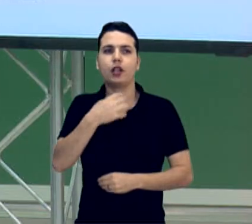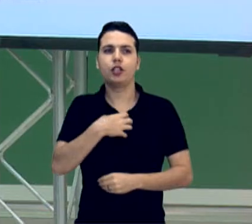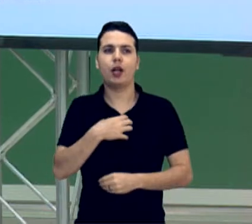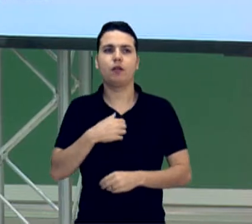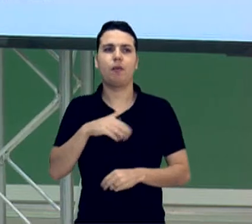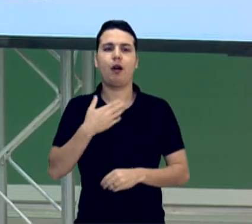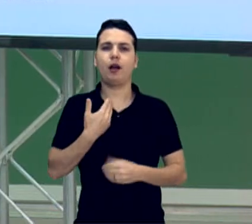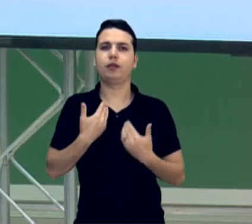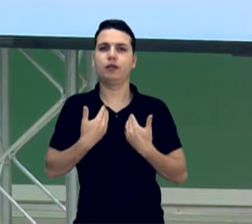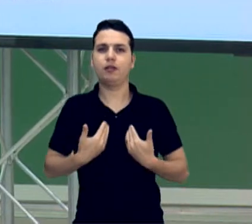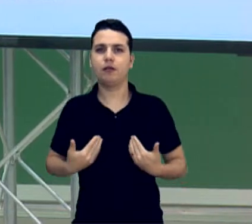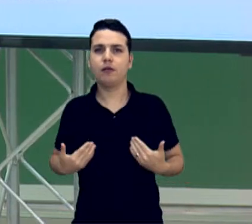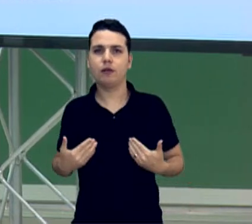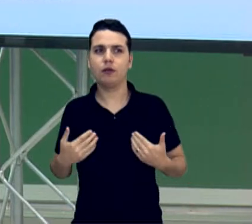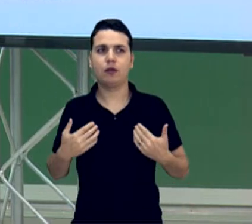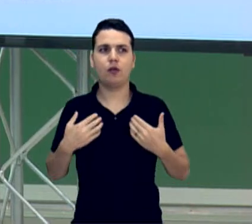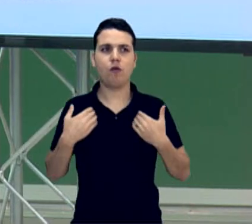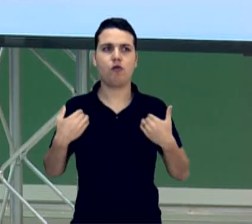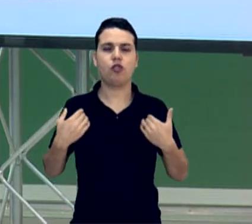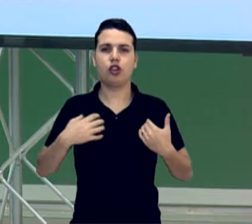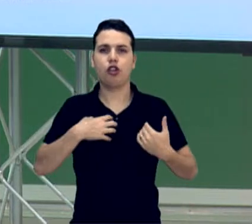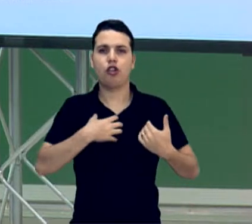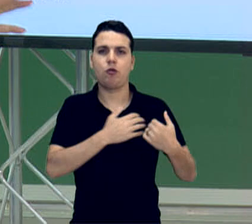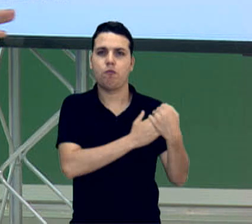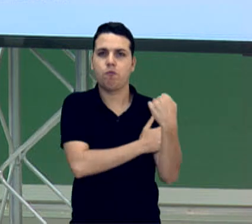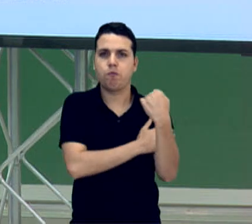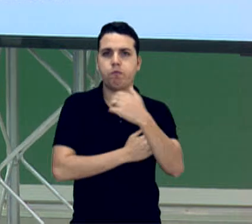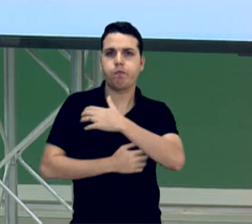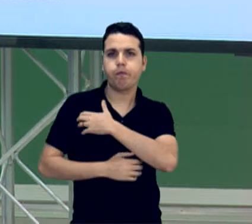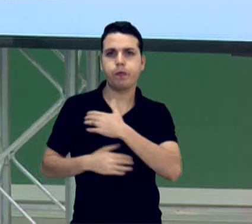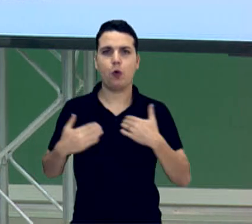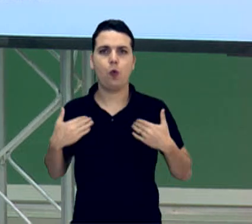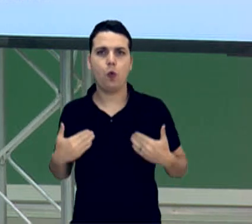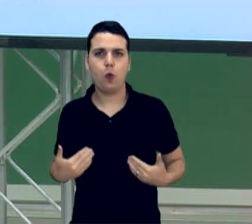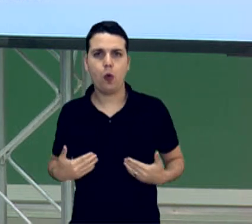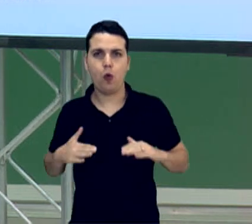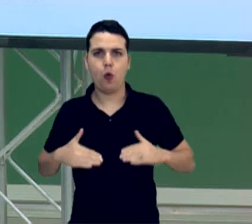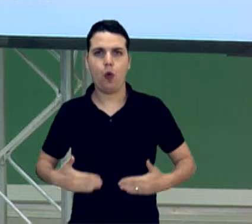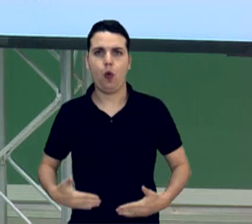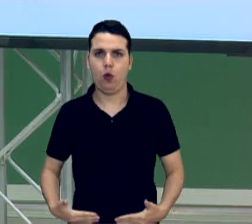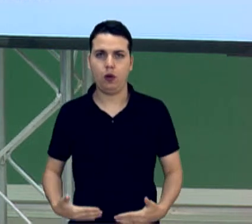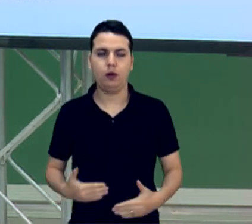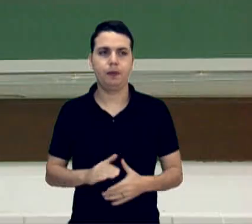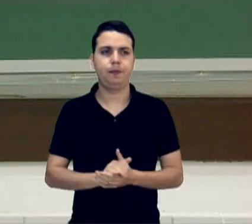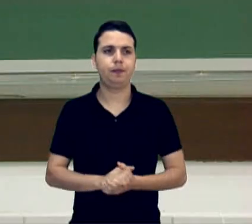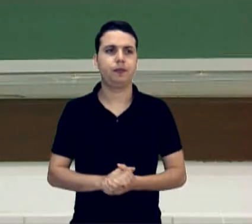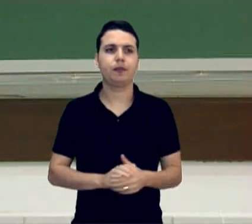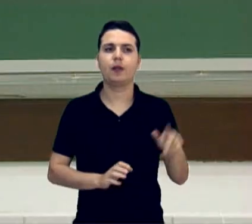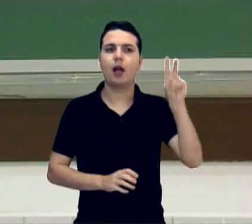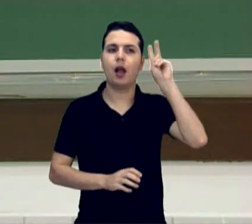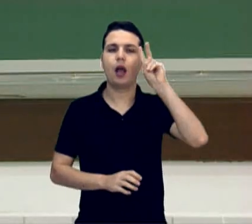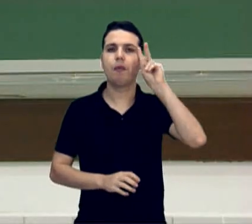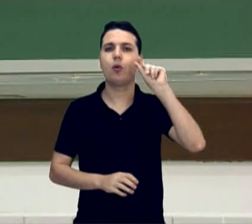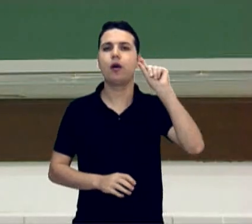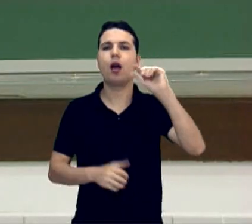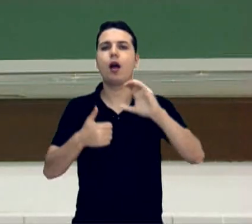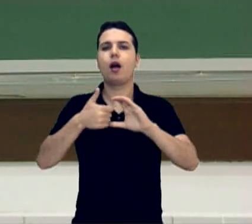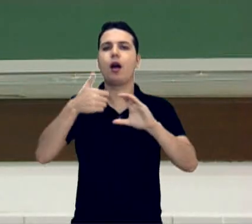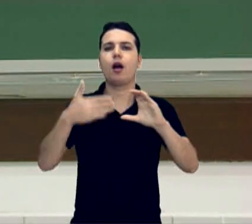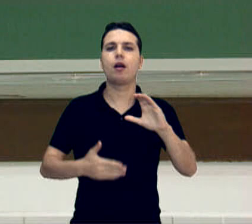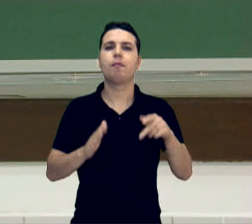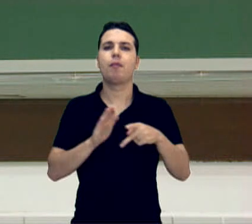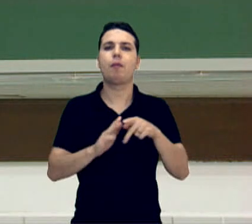peito, de mostrar, né, a sua forma física. Então, lembrando sempre a característica